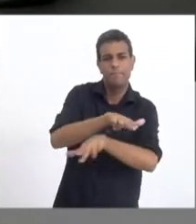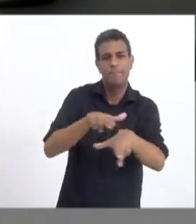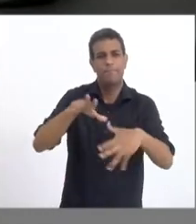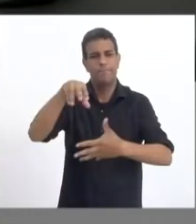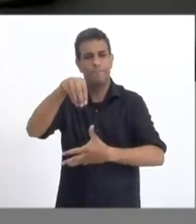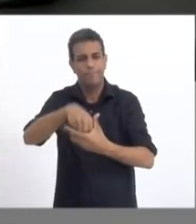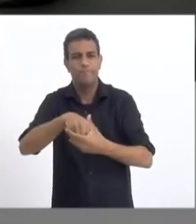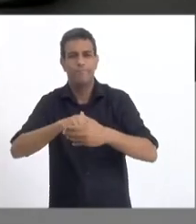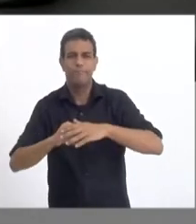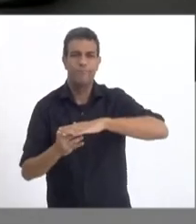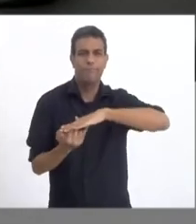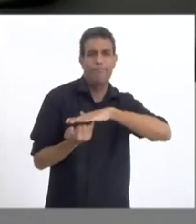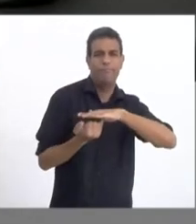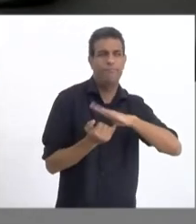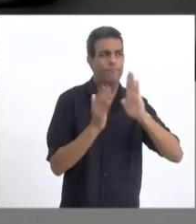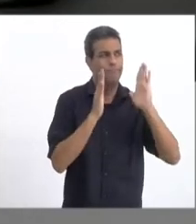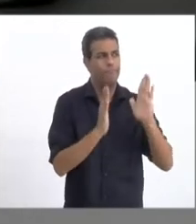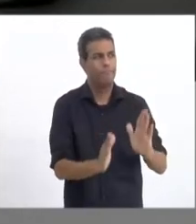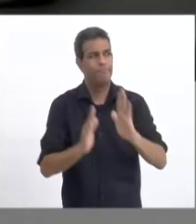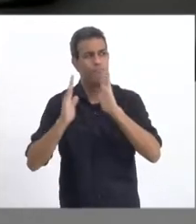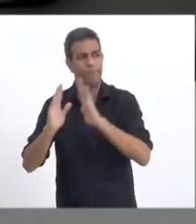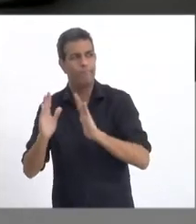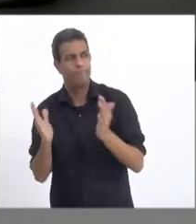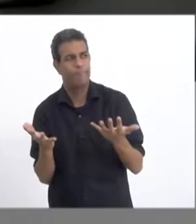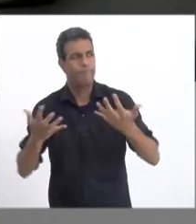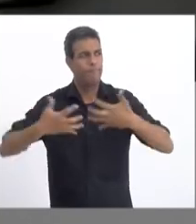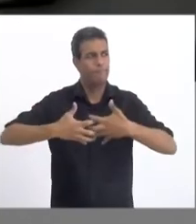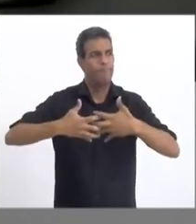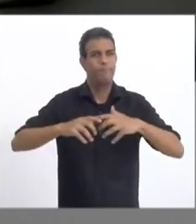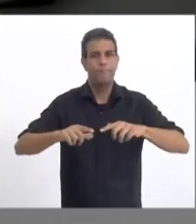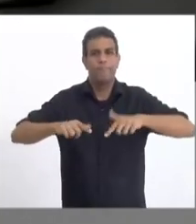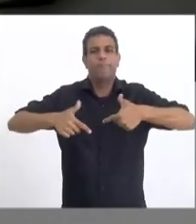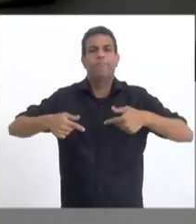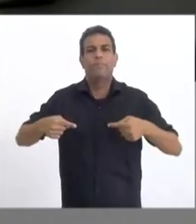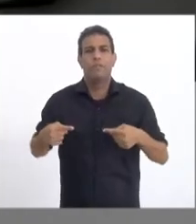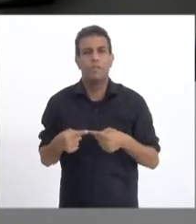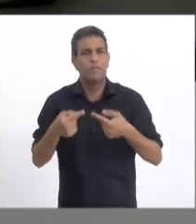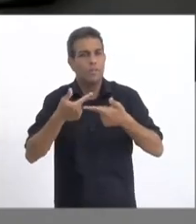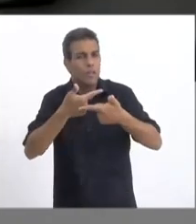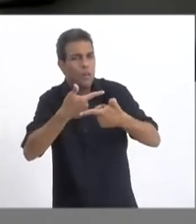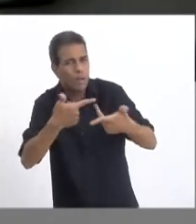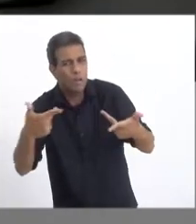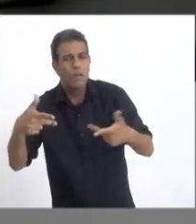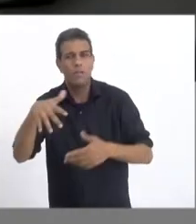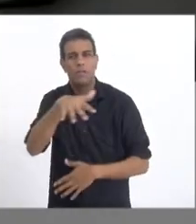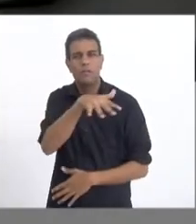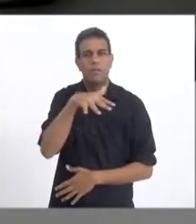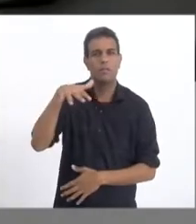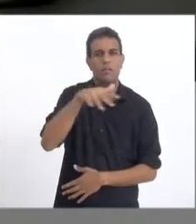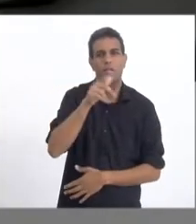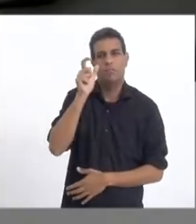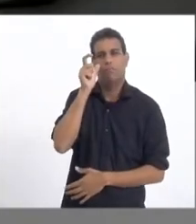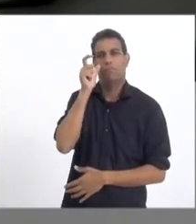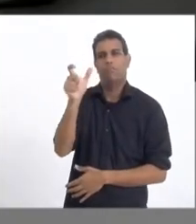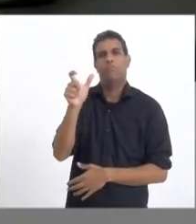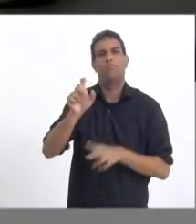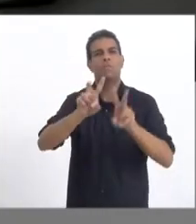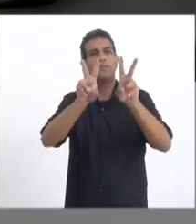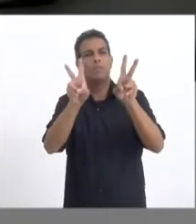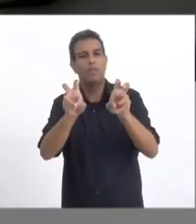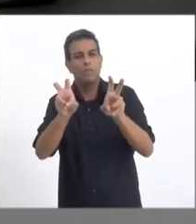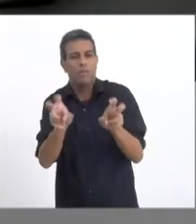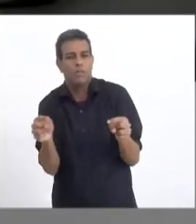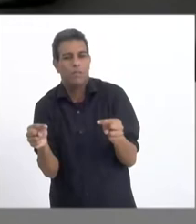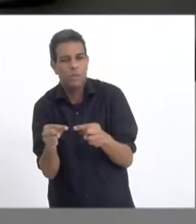As instituições fazem um alinhamento do olhar, do enfrentamento das questões. E aí as falas aqui nesse